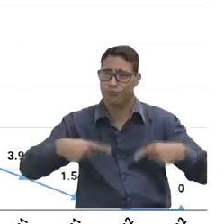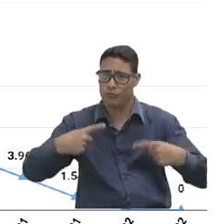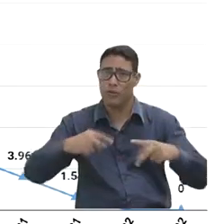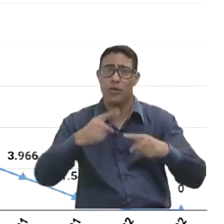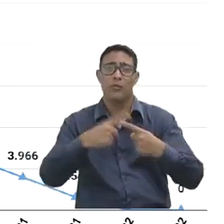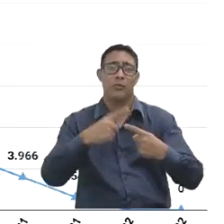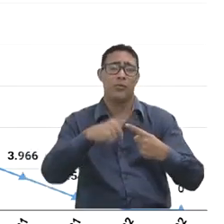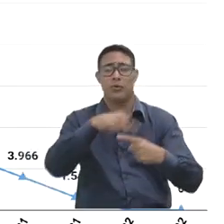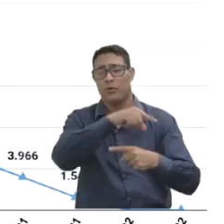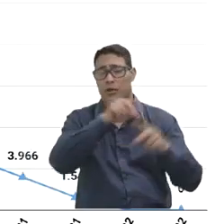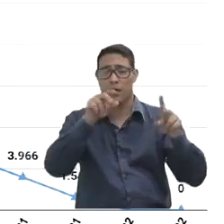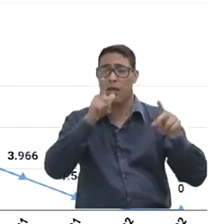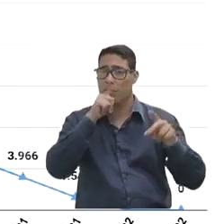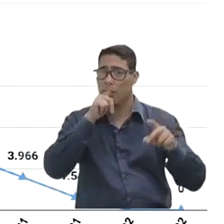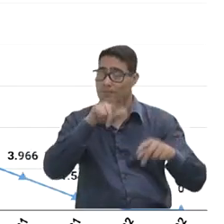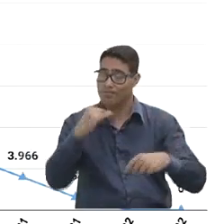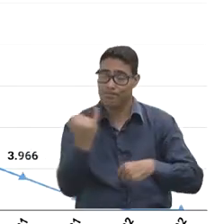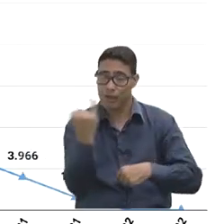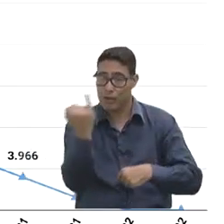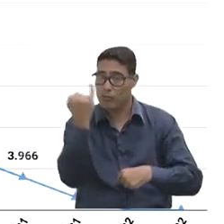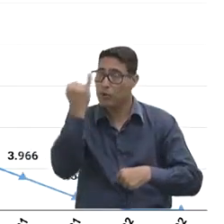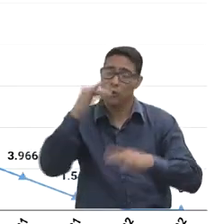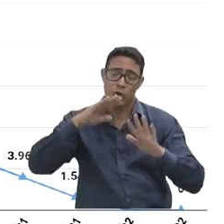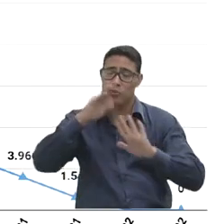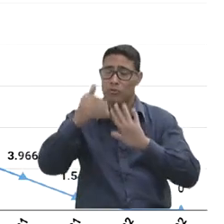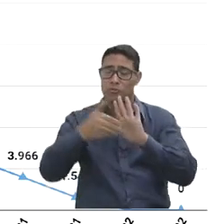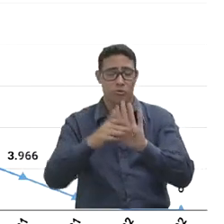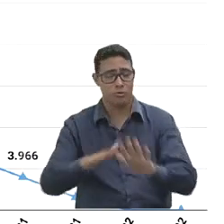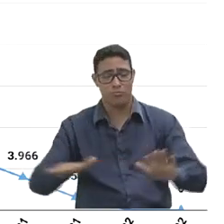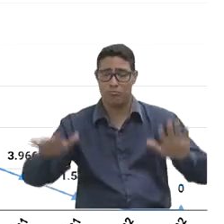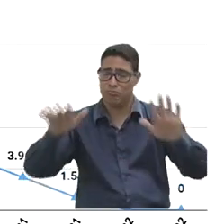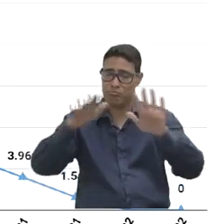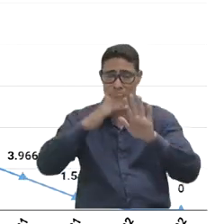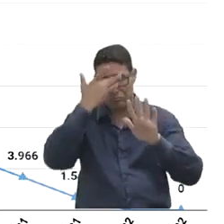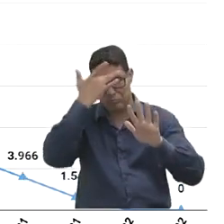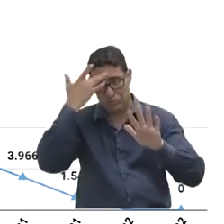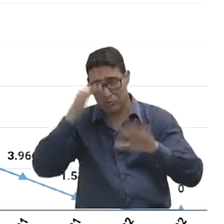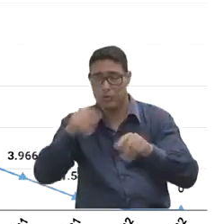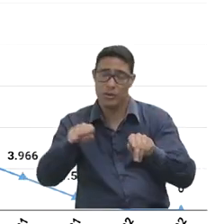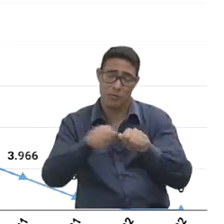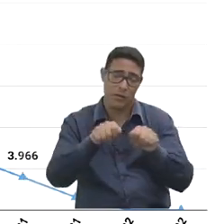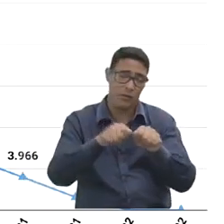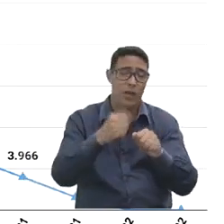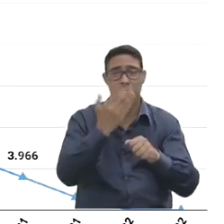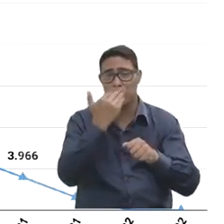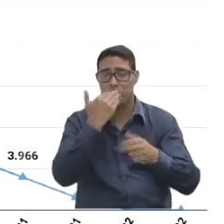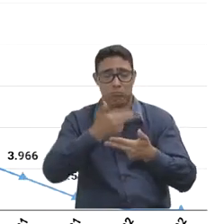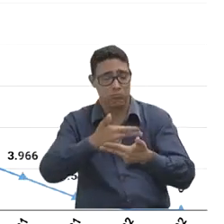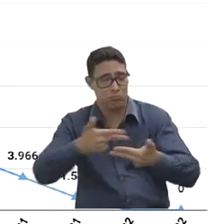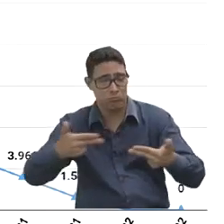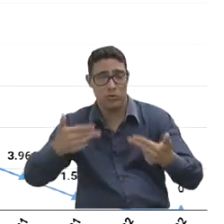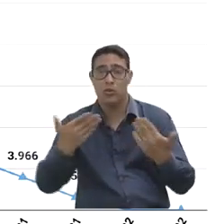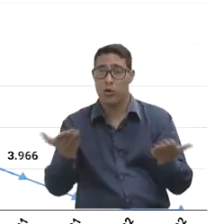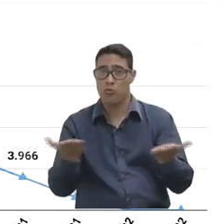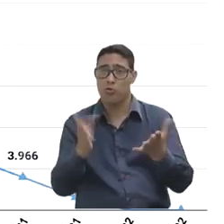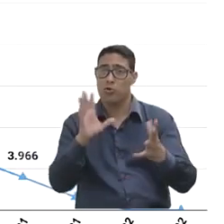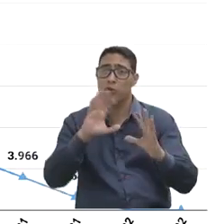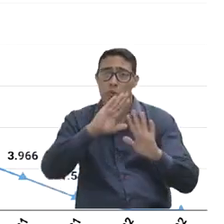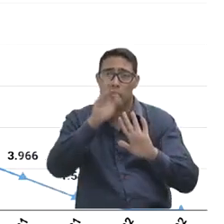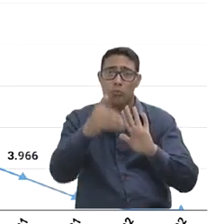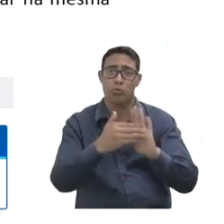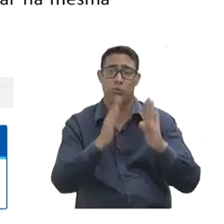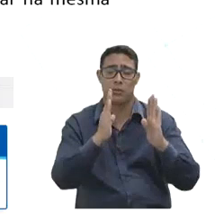essencial para abastecimento público para a produção de alimentos hoje todas as outorgas são analisadas dentro do prazo legal